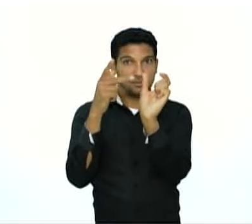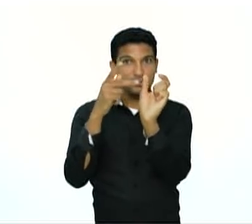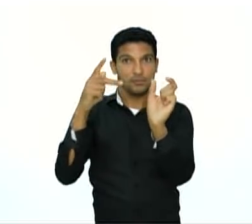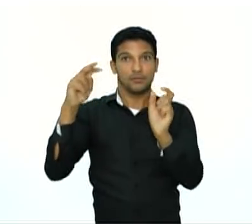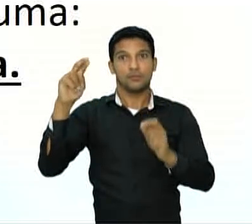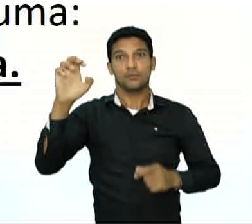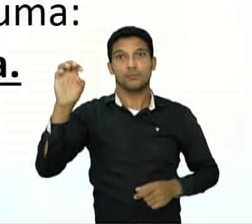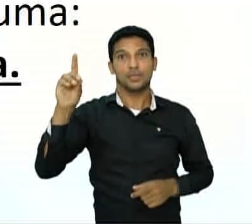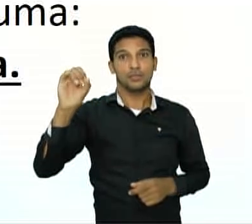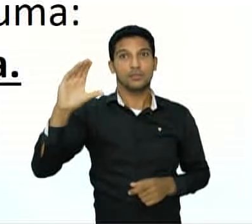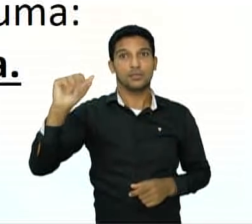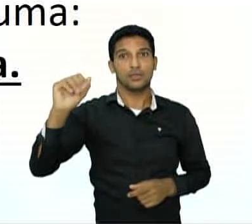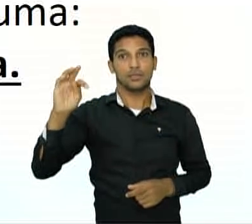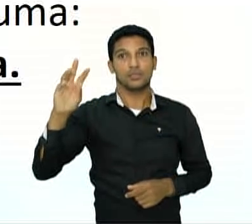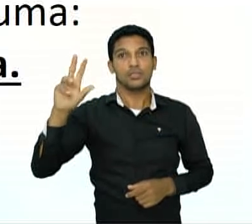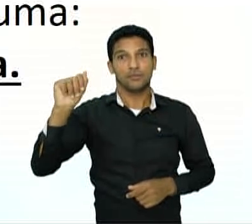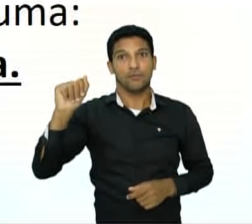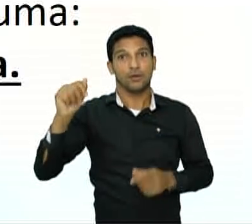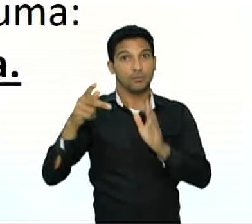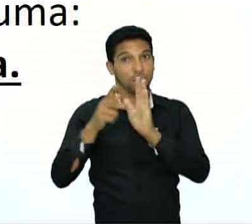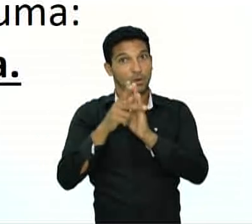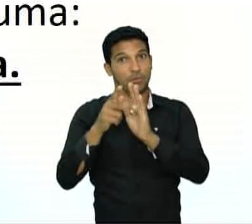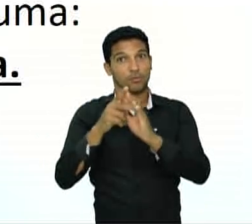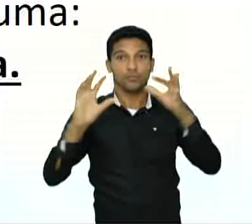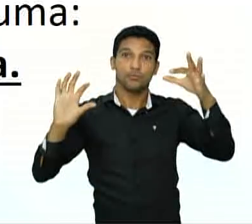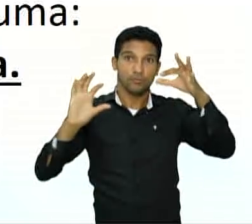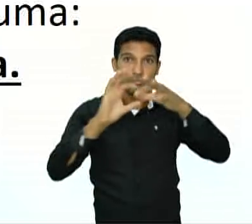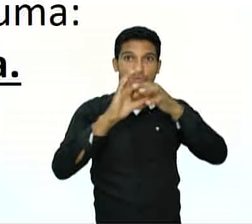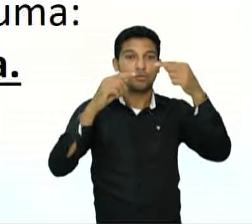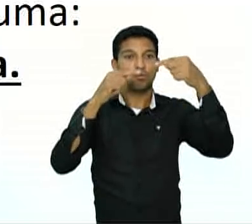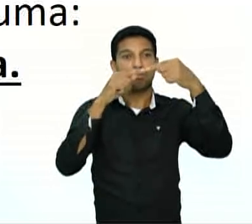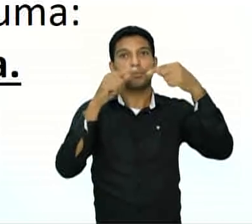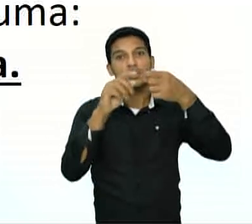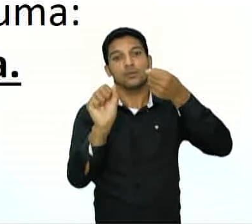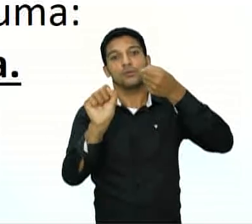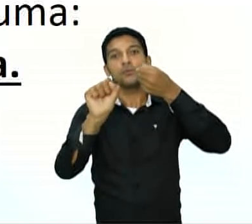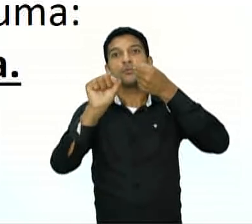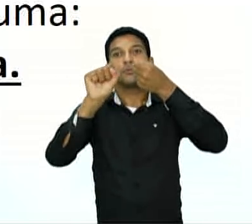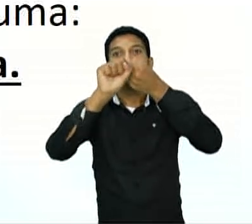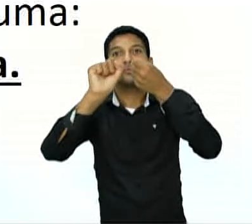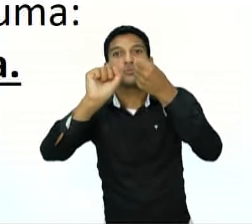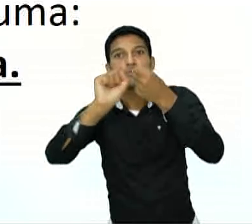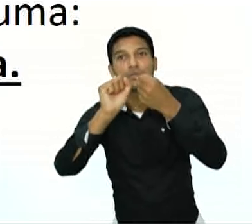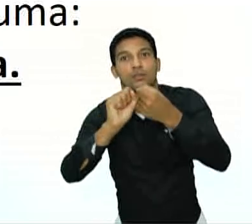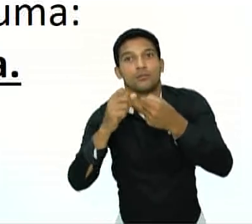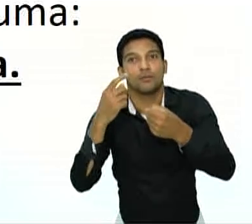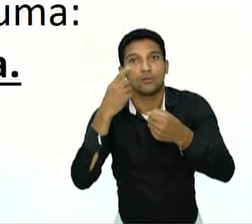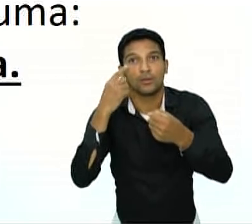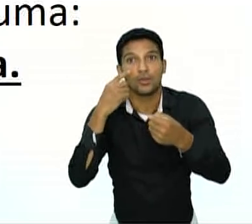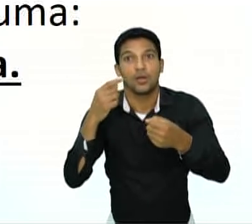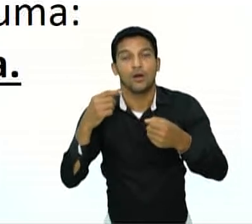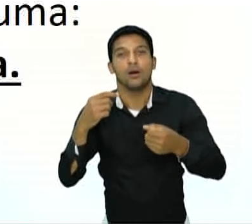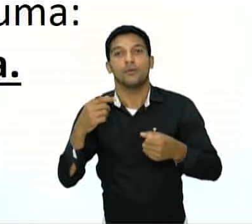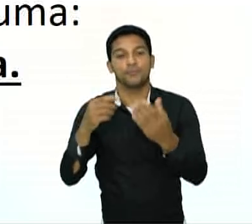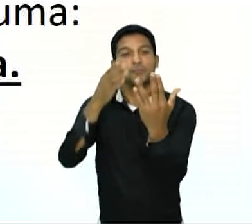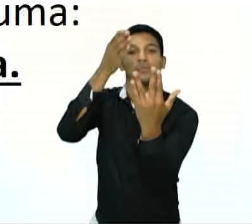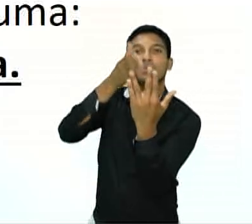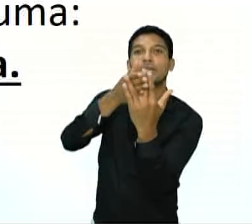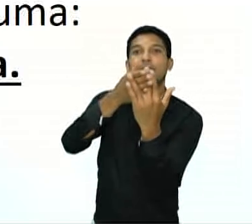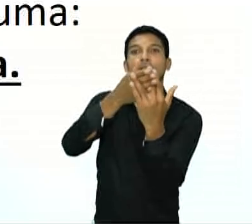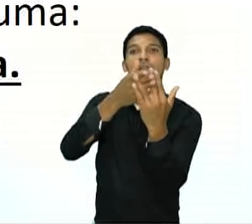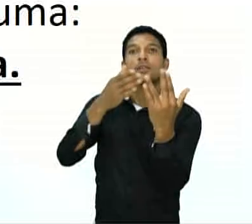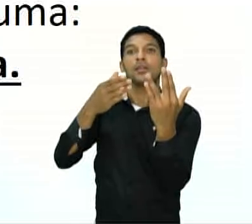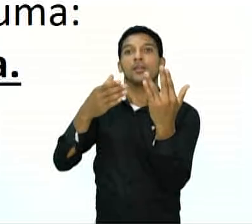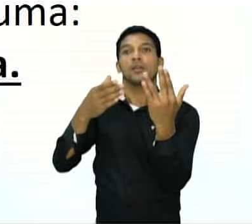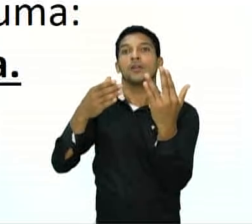predicativa. Vamos analisar aqui então. Após um verbo de estado, a gente sempre tem o predicativo do sujeito. Então, o verbo